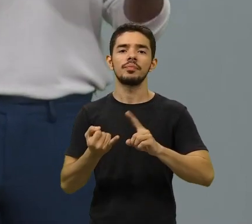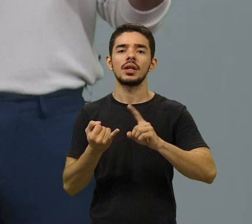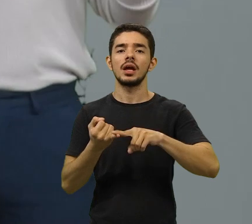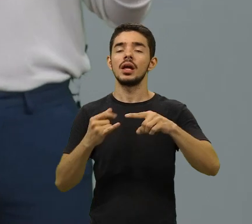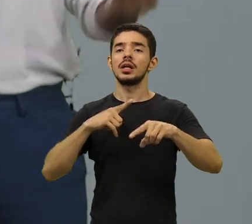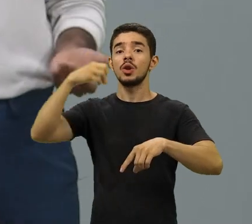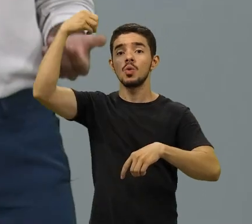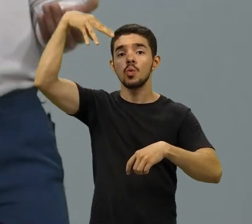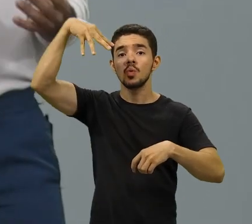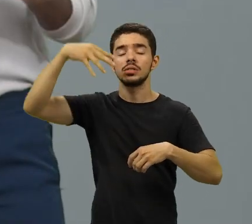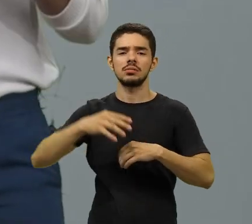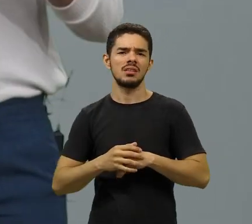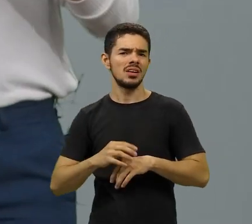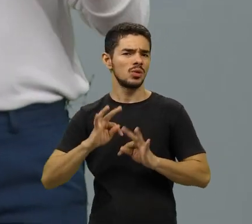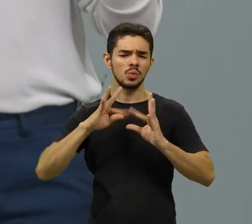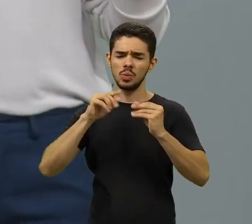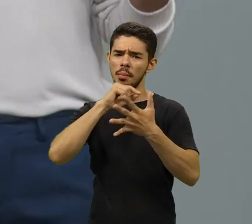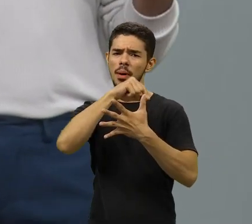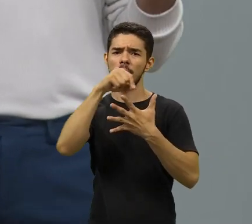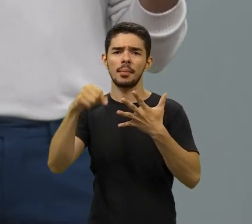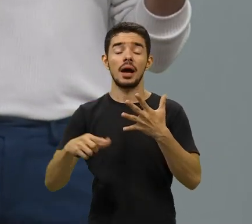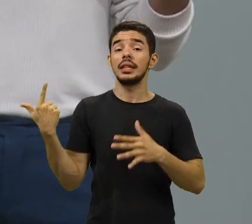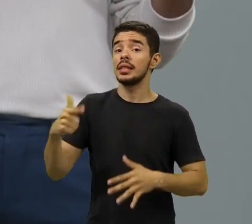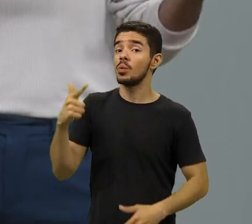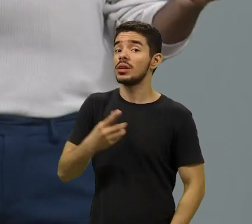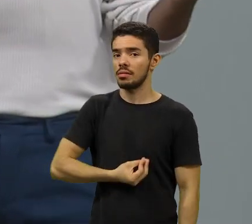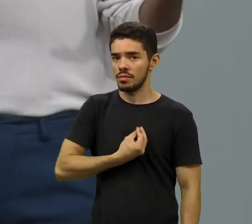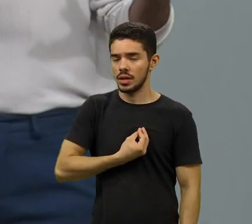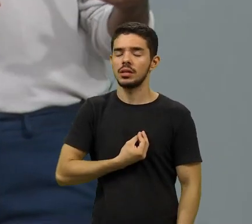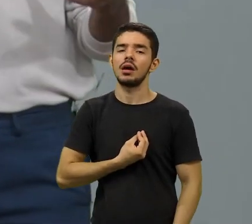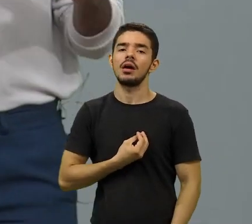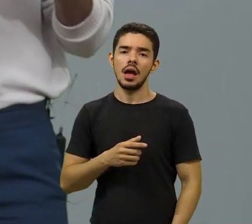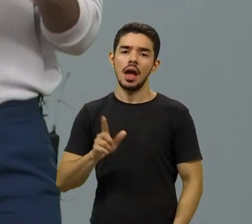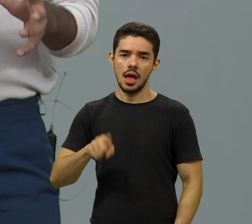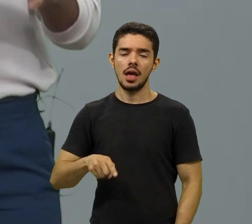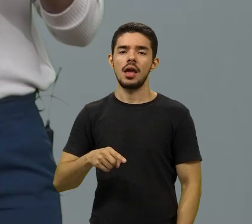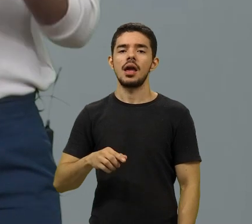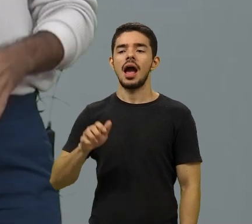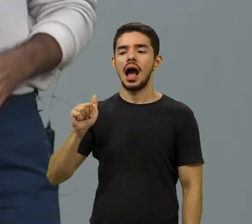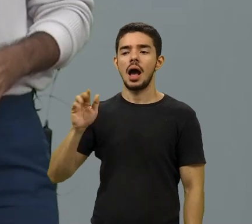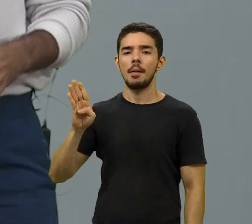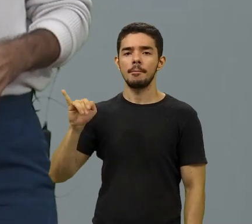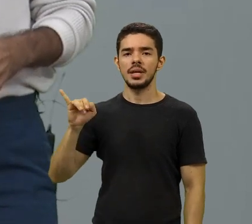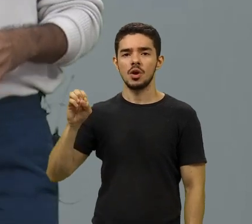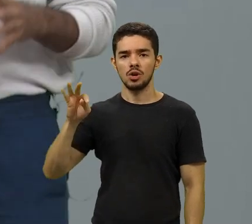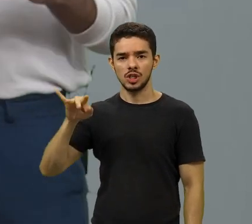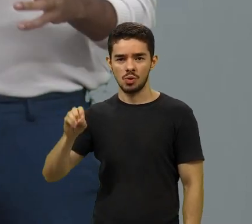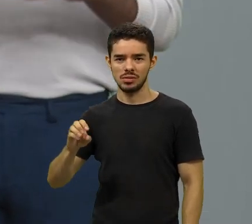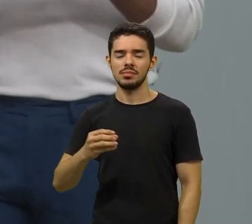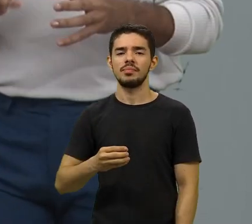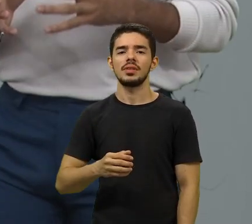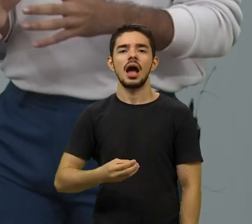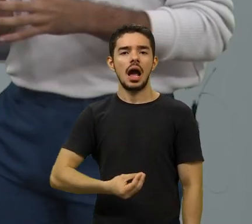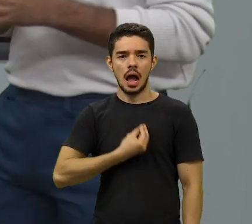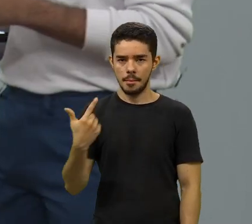a luminosidade. Então, todos esses fatores que não têm vida são chamados de seres abióticos. E eles vão